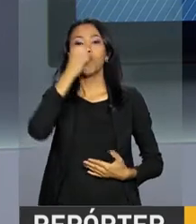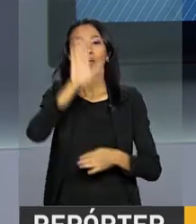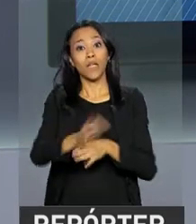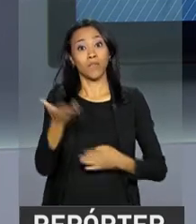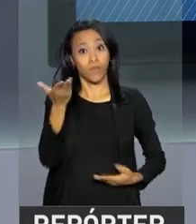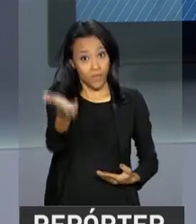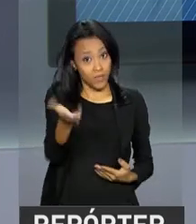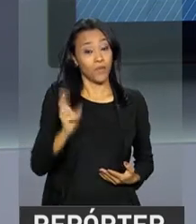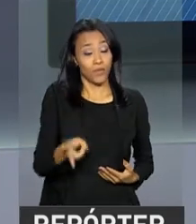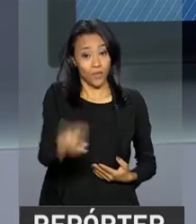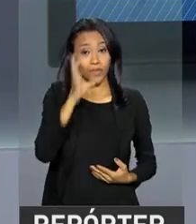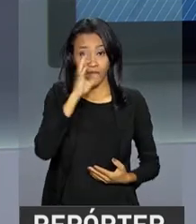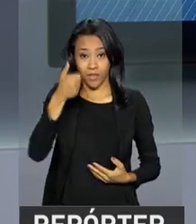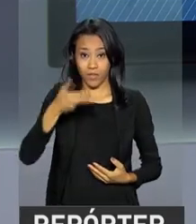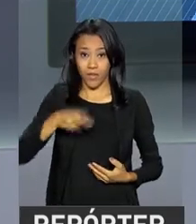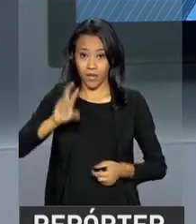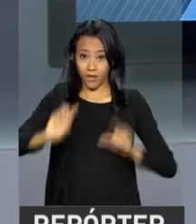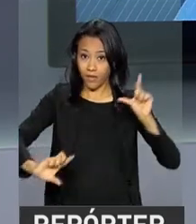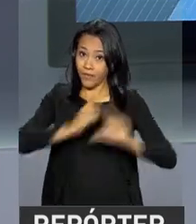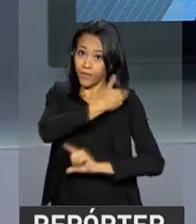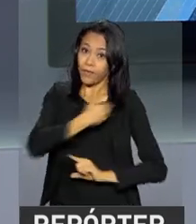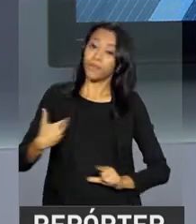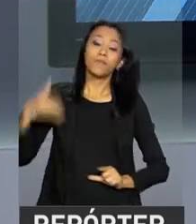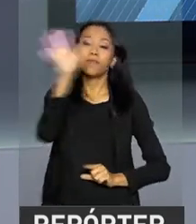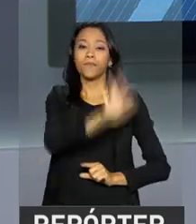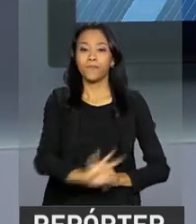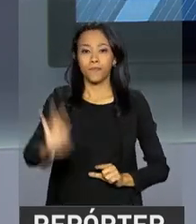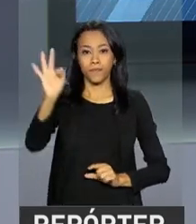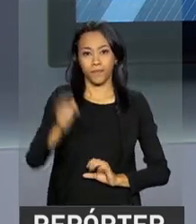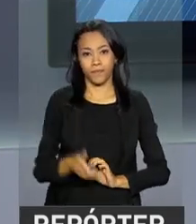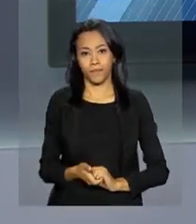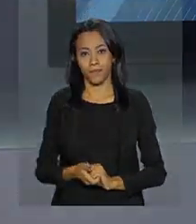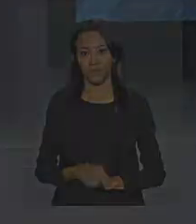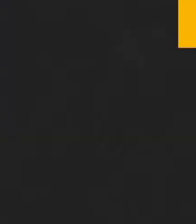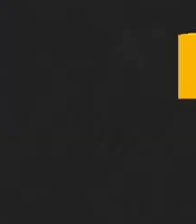boa tarde pra você continue na nbr a tv do governo federal